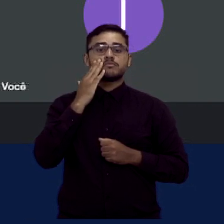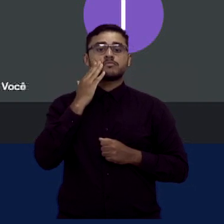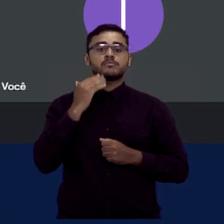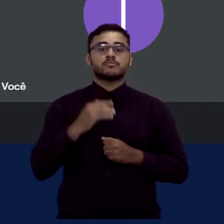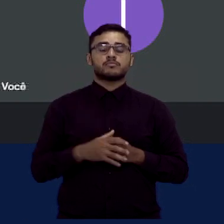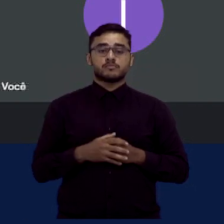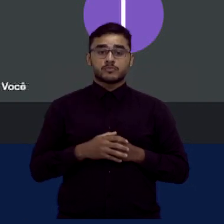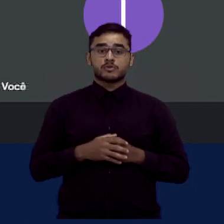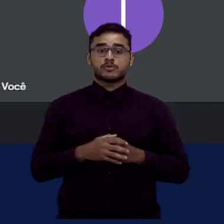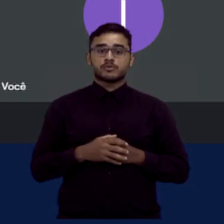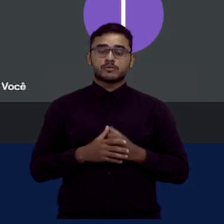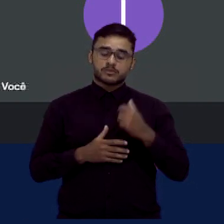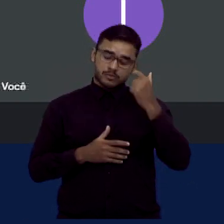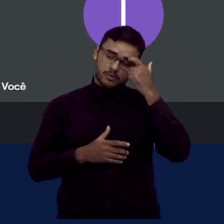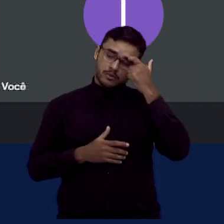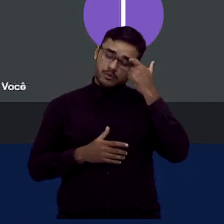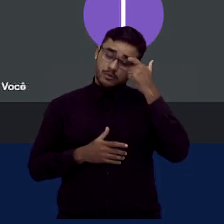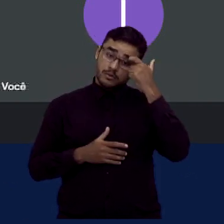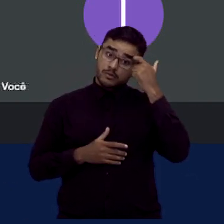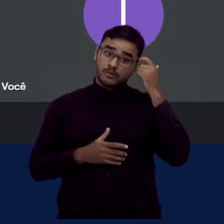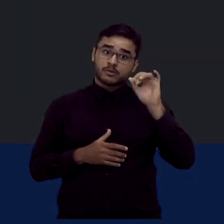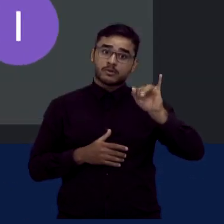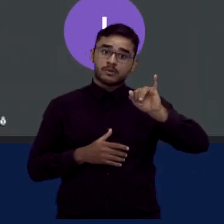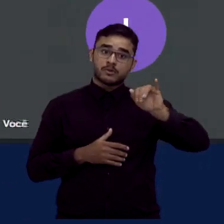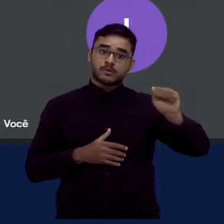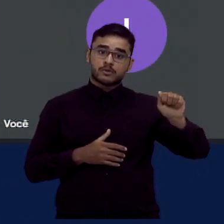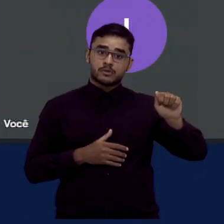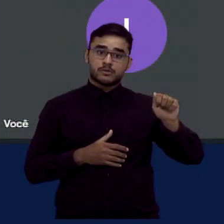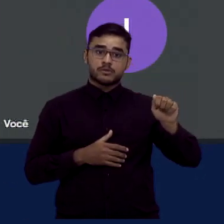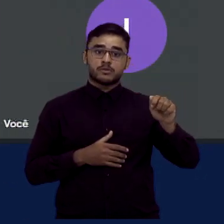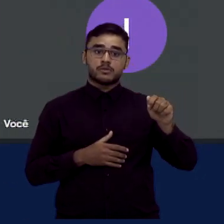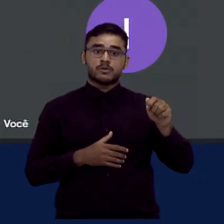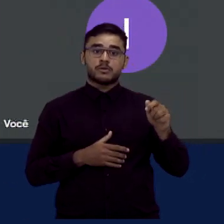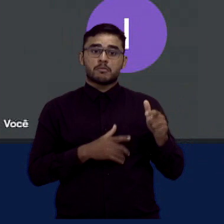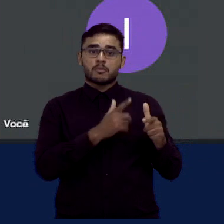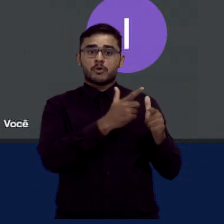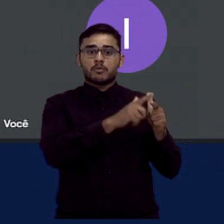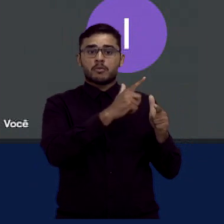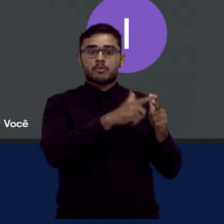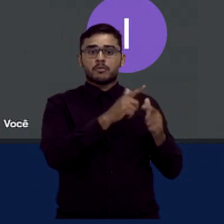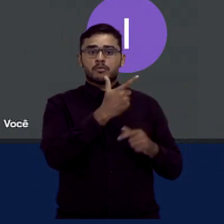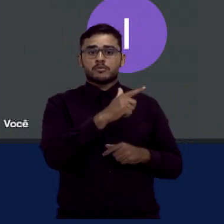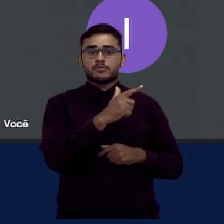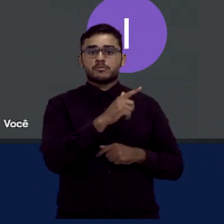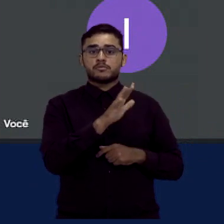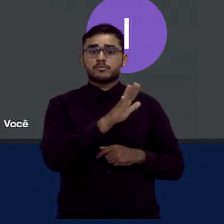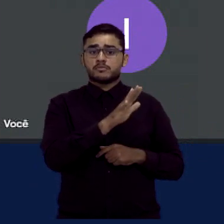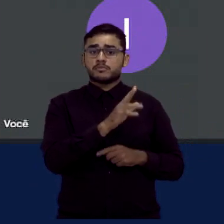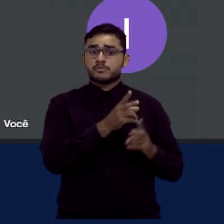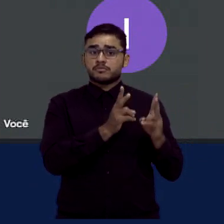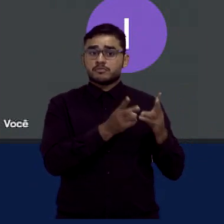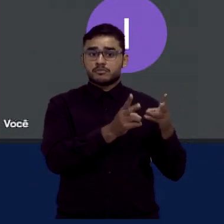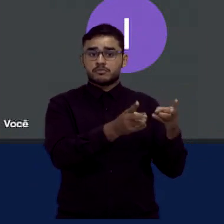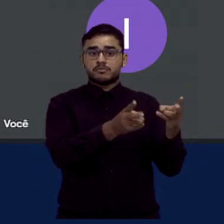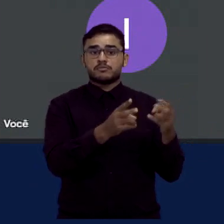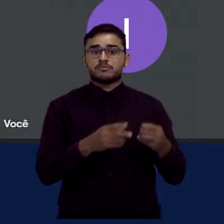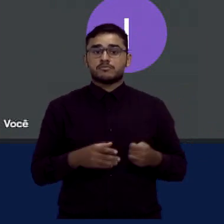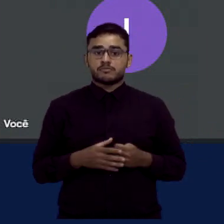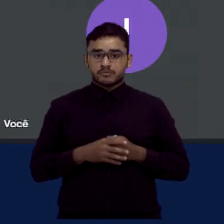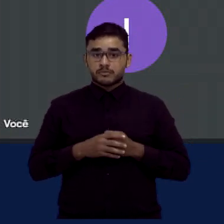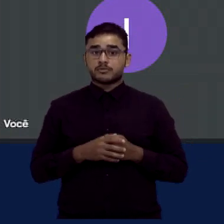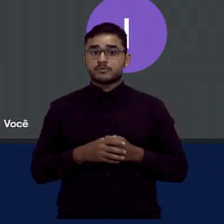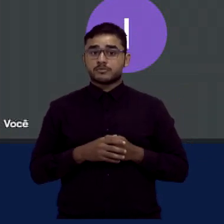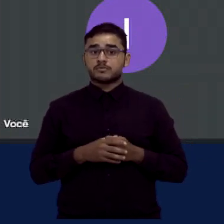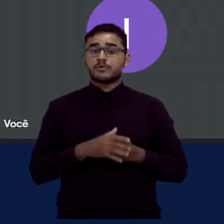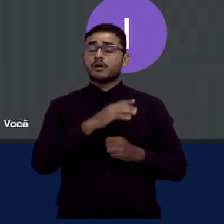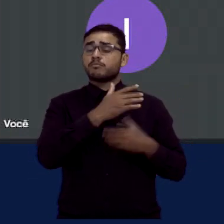é a IA não é essa ameaça, e que ela é inevitável, né? Por conta do